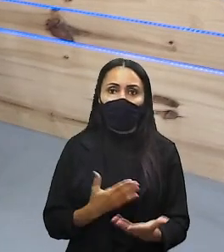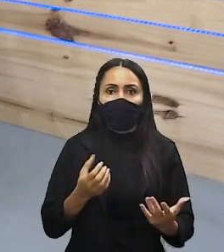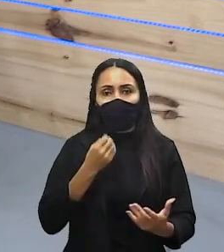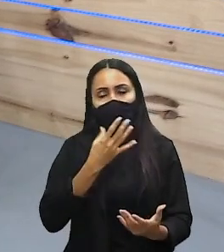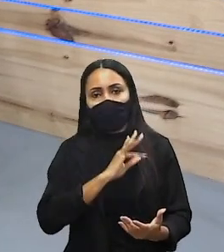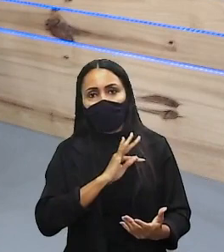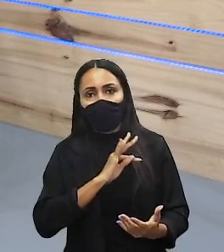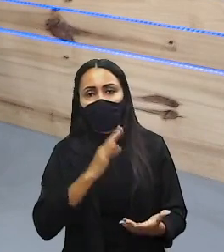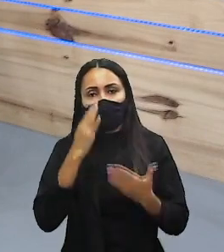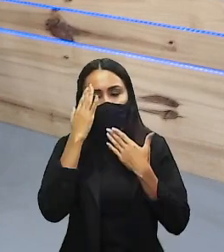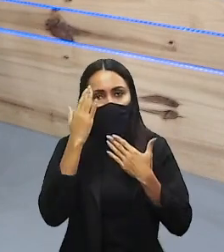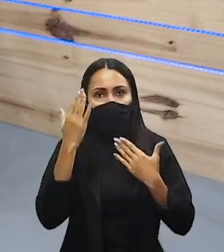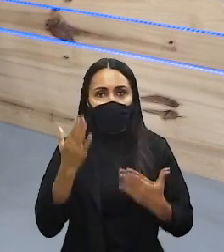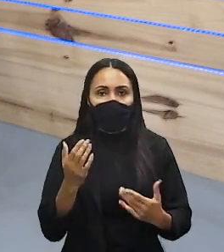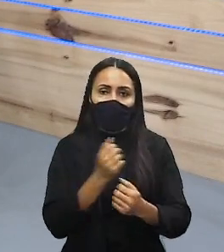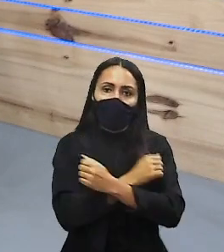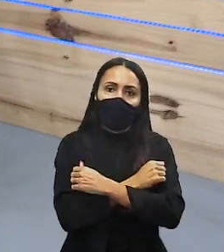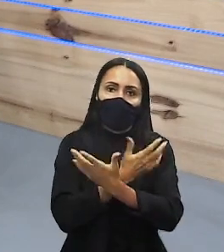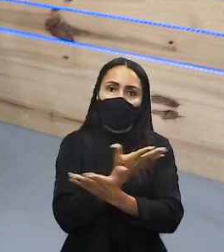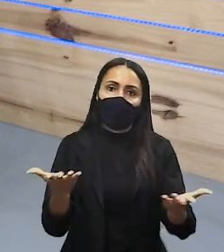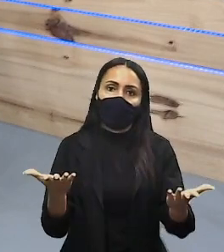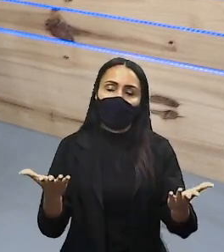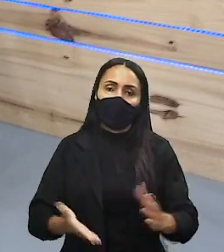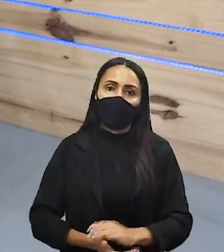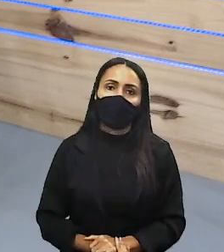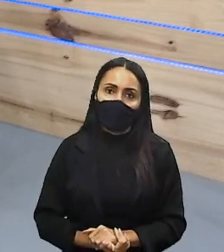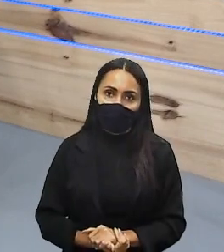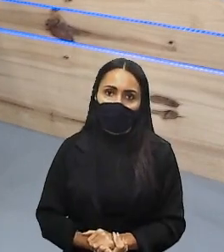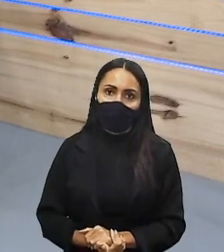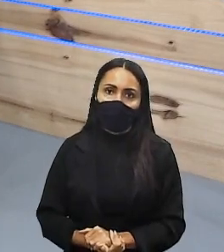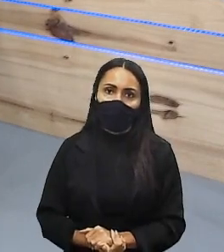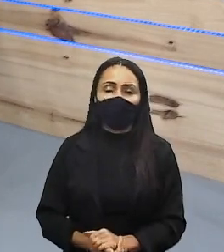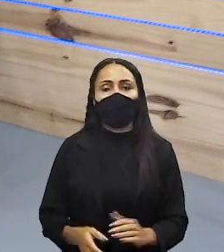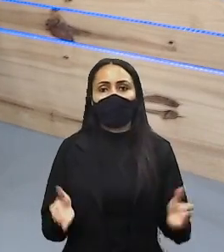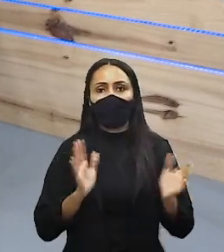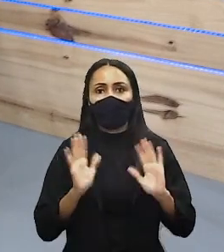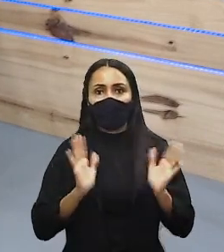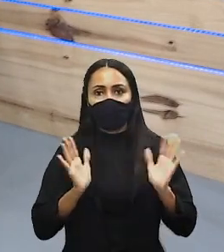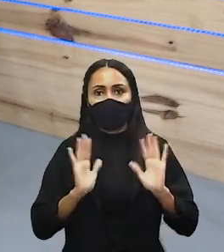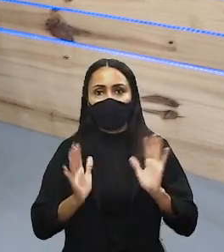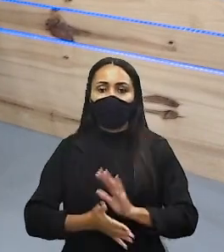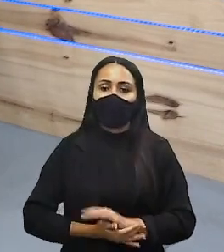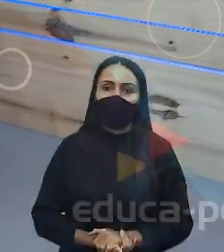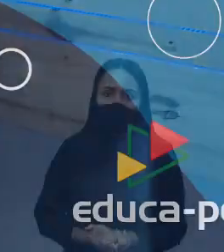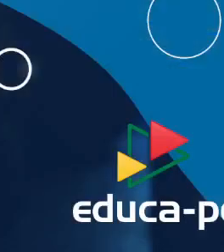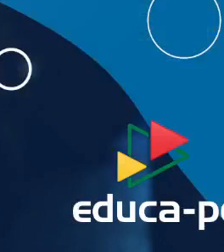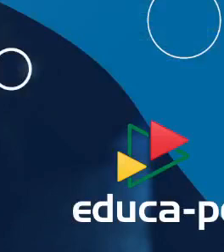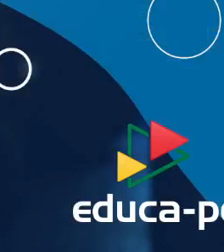técnico. Agradeço e um abraço a todos. Obrigada. Valeu, pessoal. Valeu.